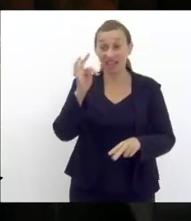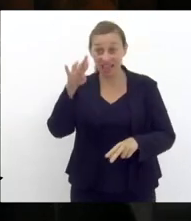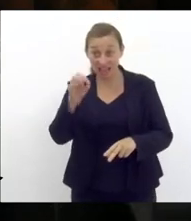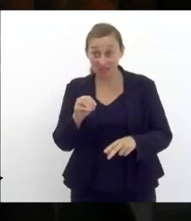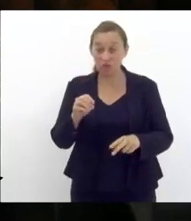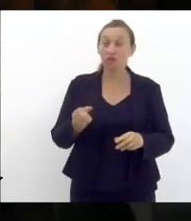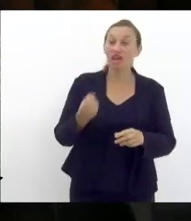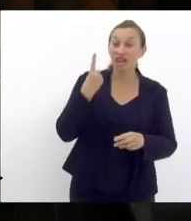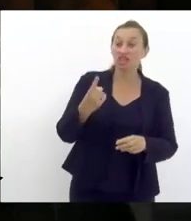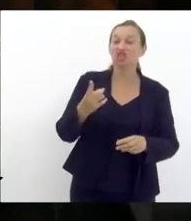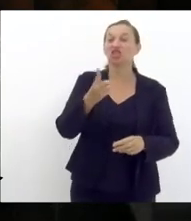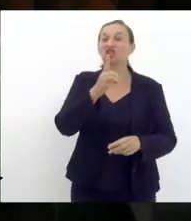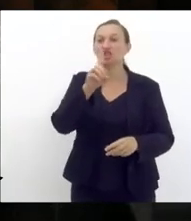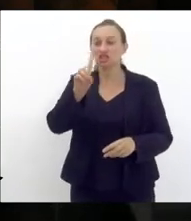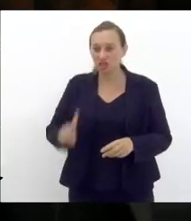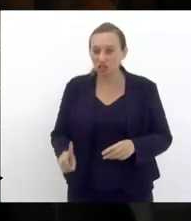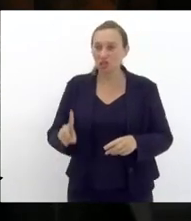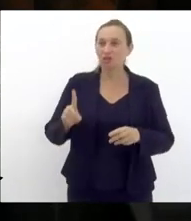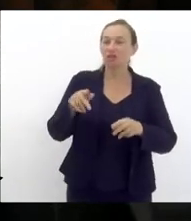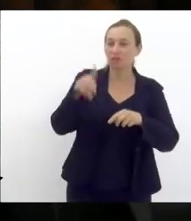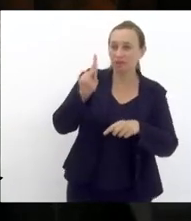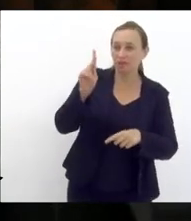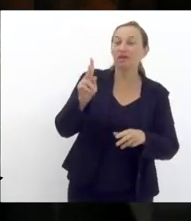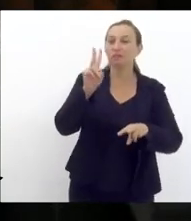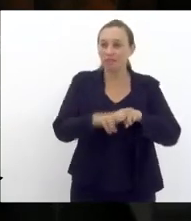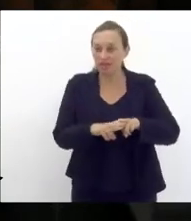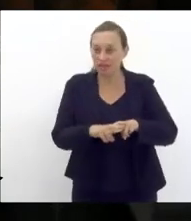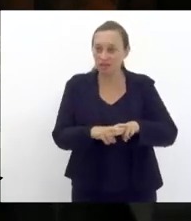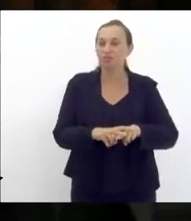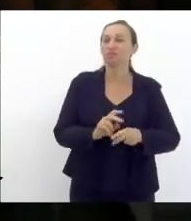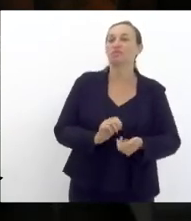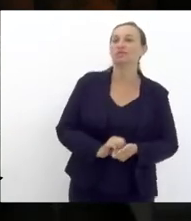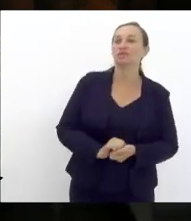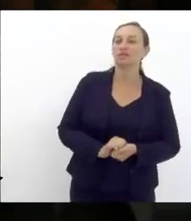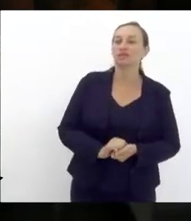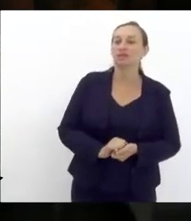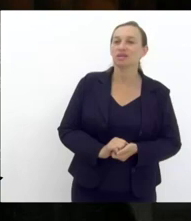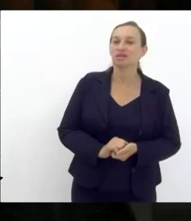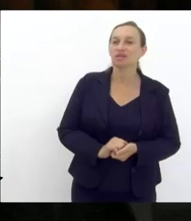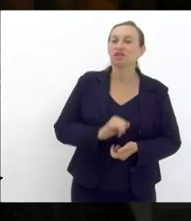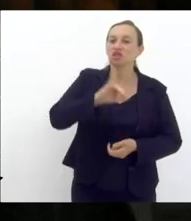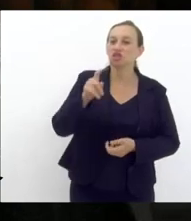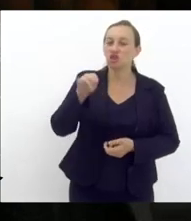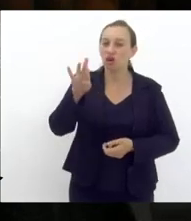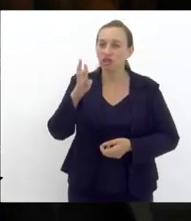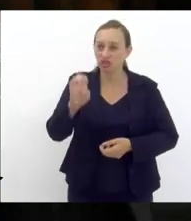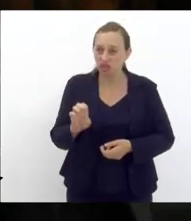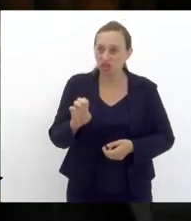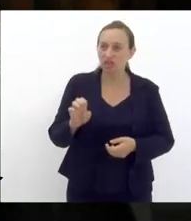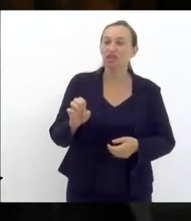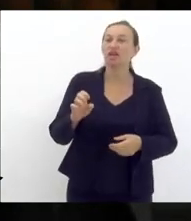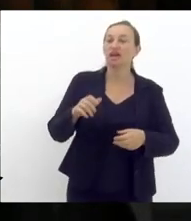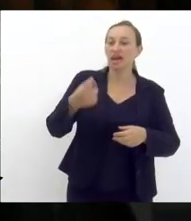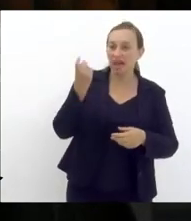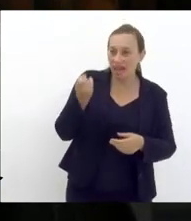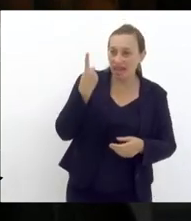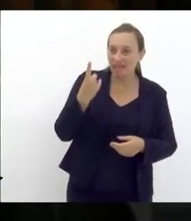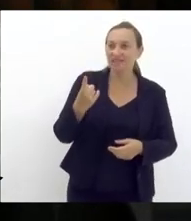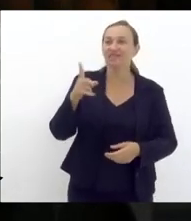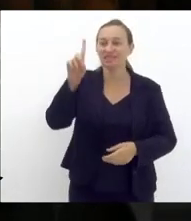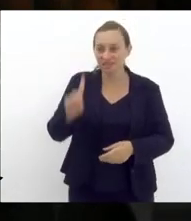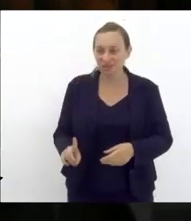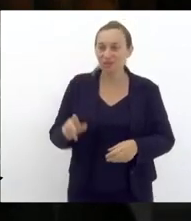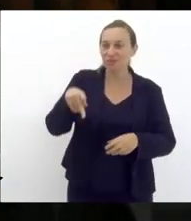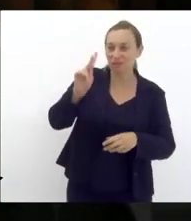ex diretor da Petrobras preso Nestor cerveró preso Jorge sei lá daí diretor da Petrobras preso